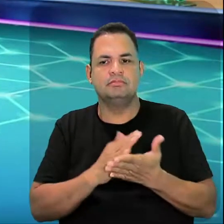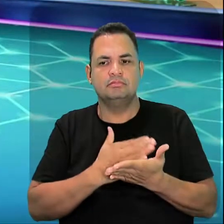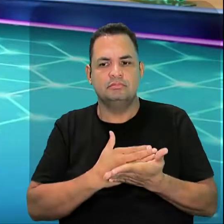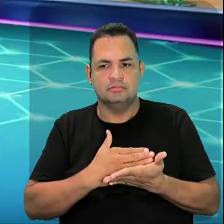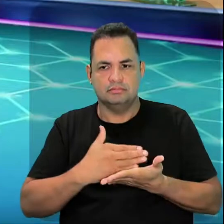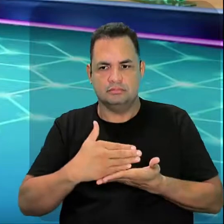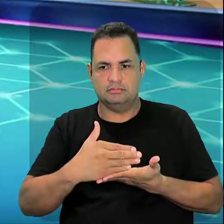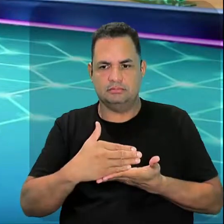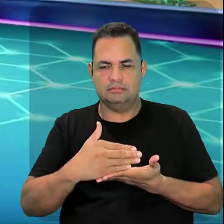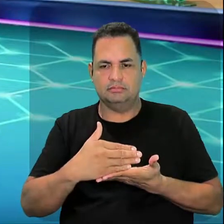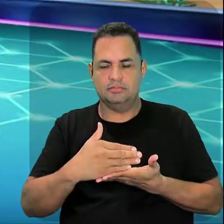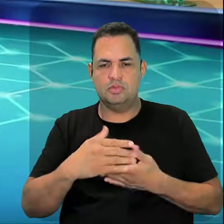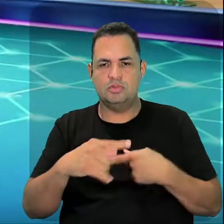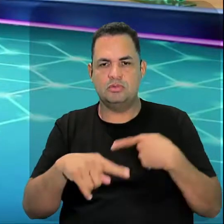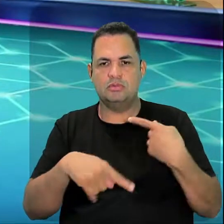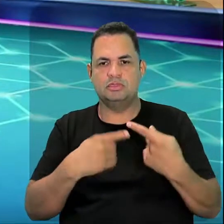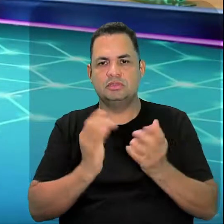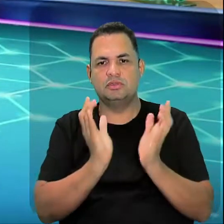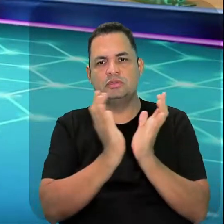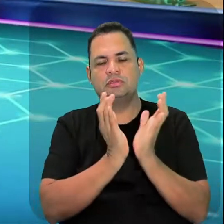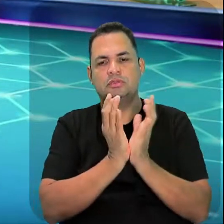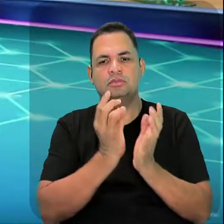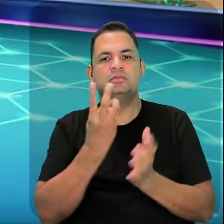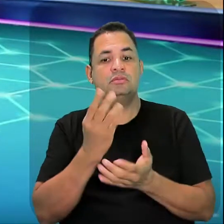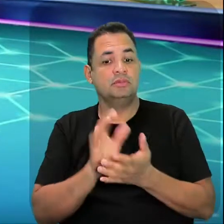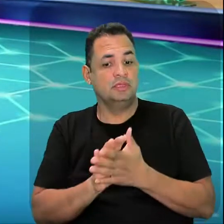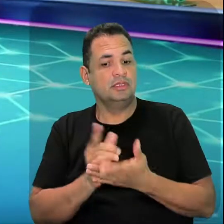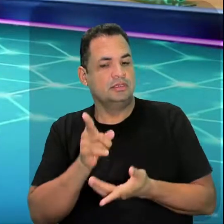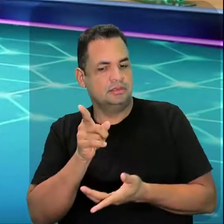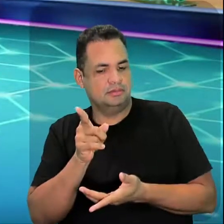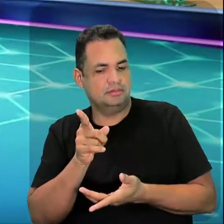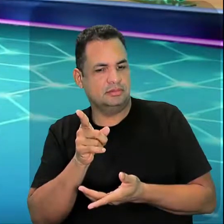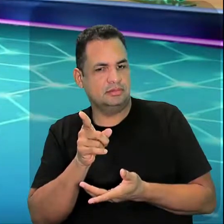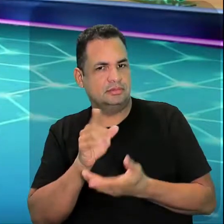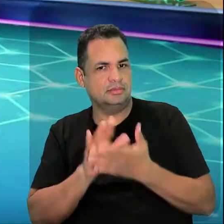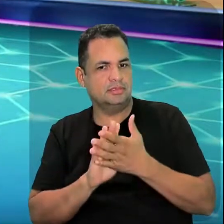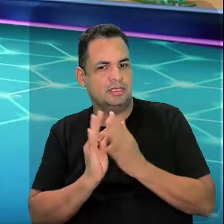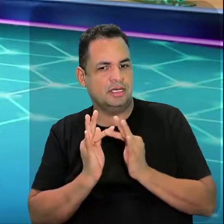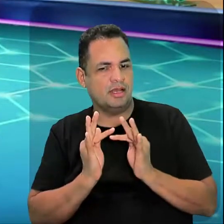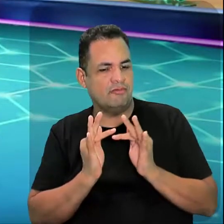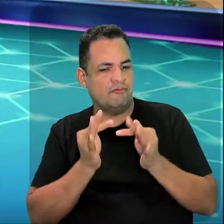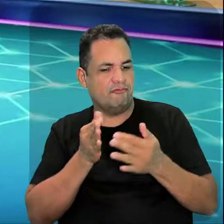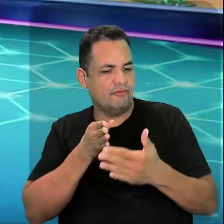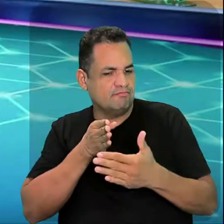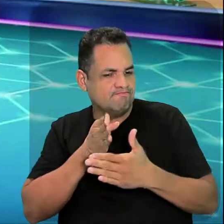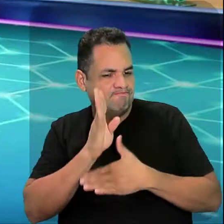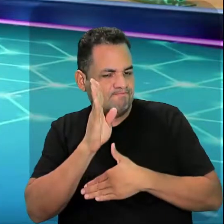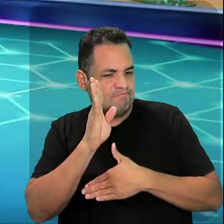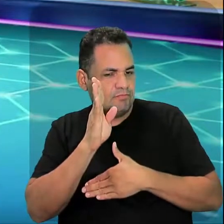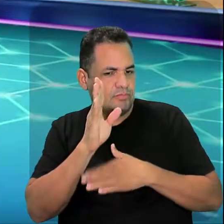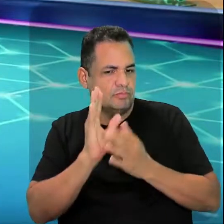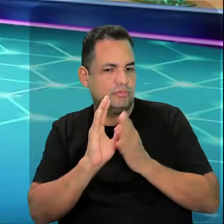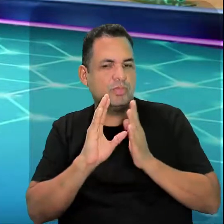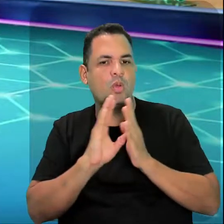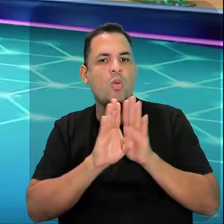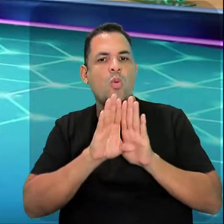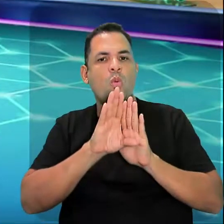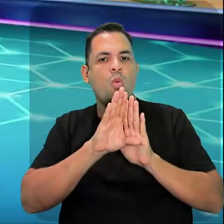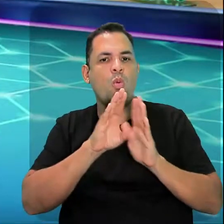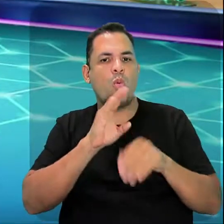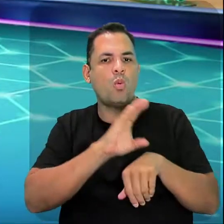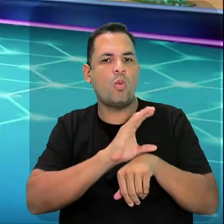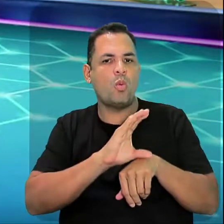iniciar depois a nossa unidade 3. E aí sim, nós estaremos na reta final do nosso curso